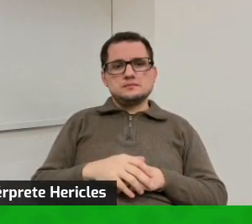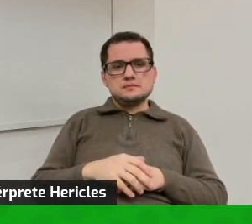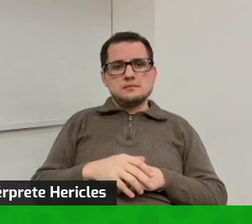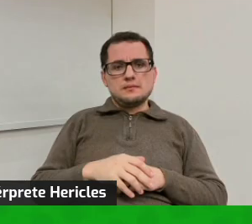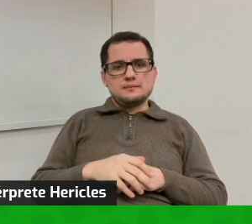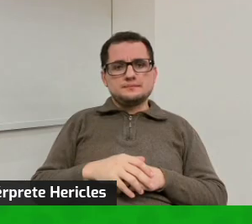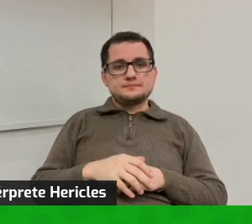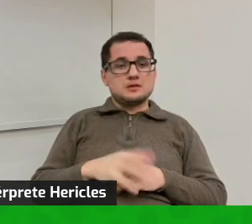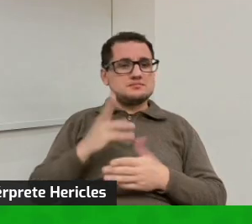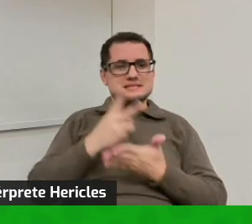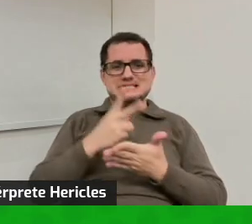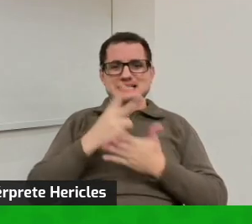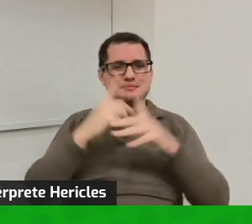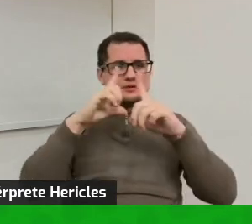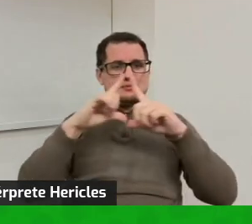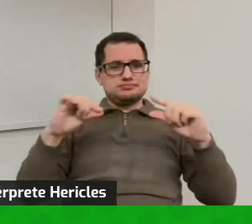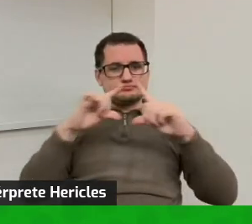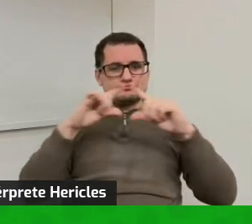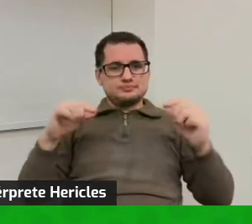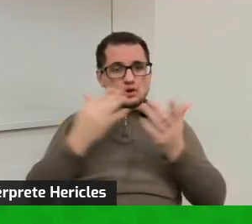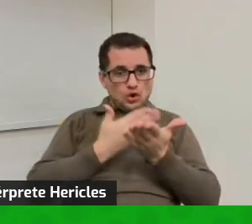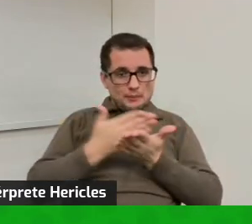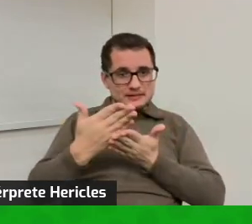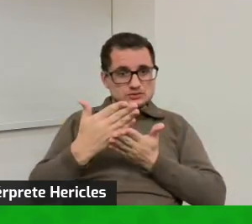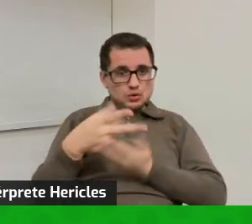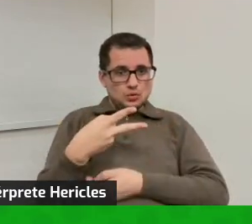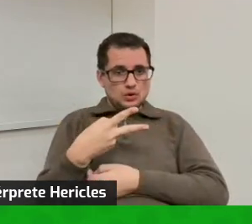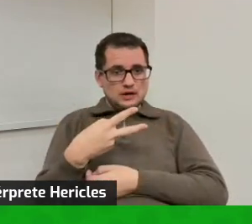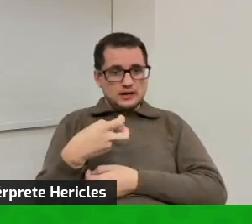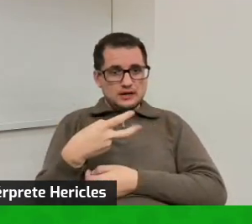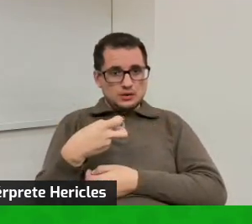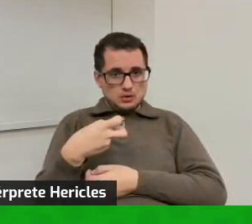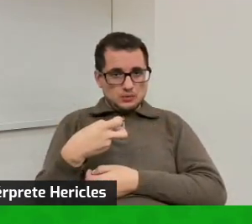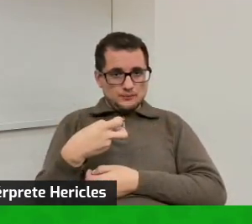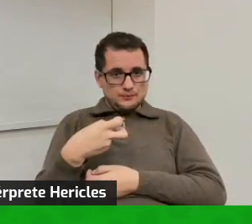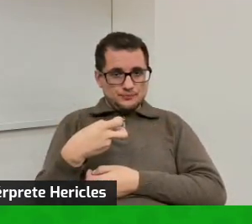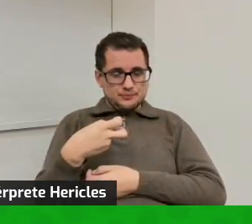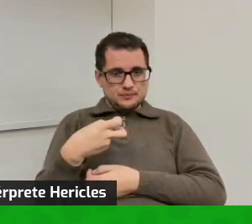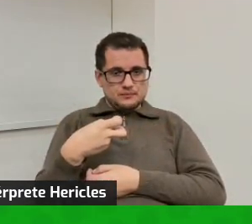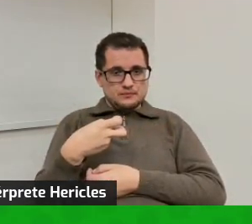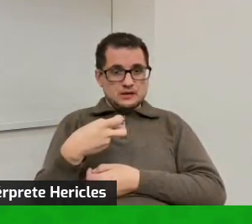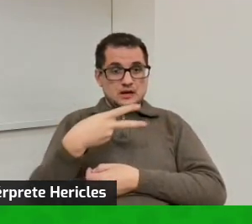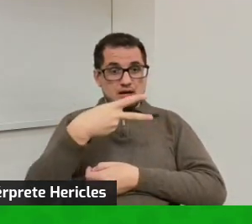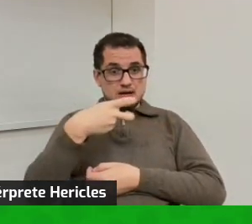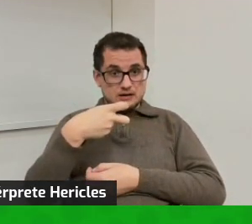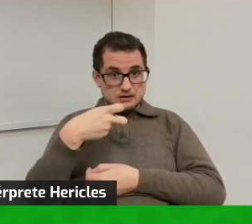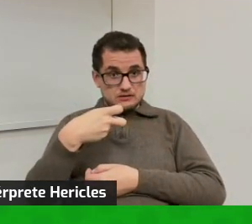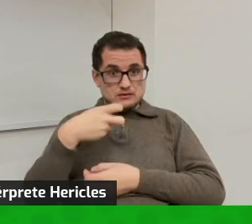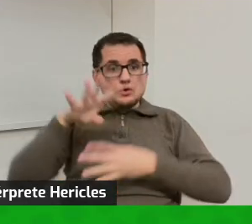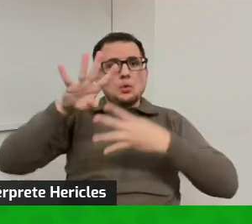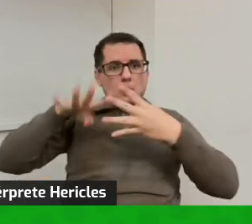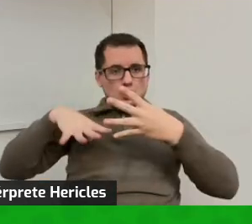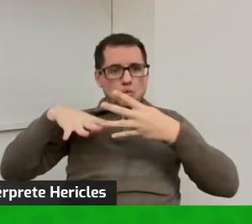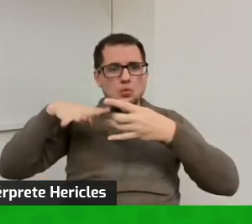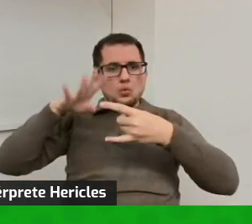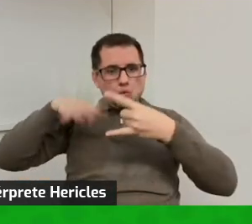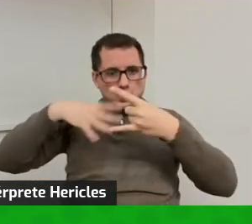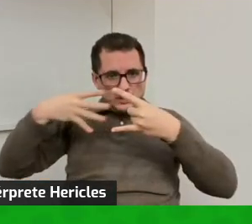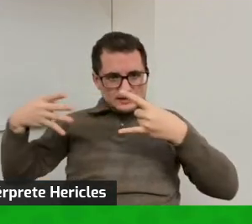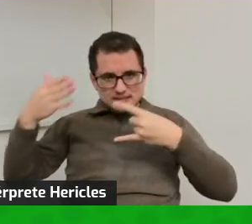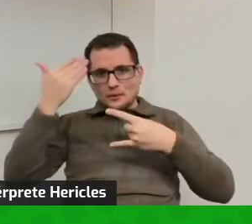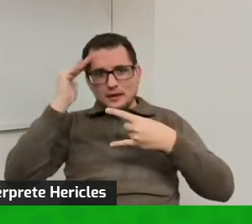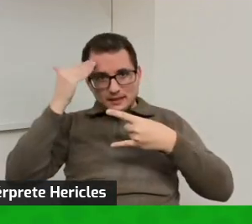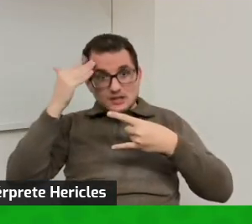igual. A partir do momento que a gente coloca igual, ele entende que é uma função. E a gente pode digitar aqui que a gente